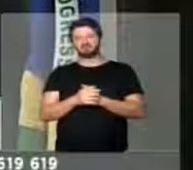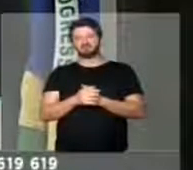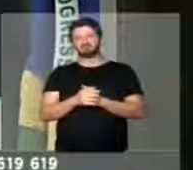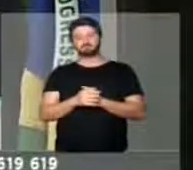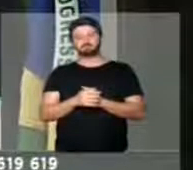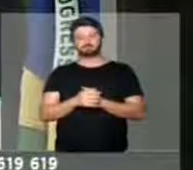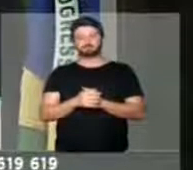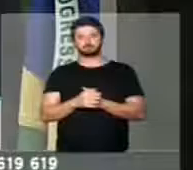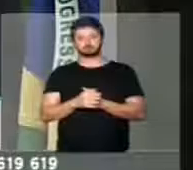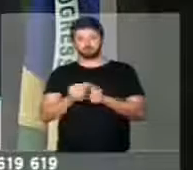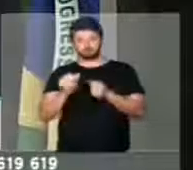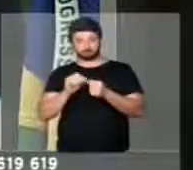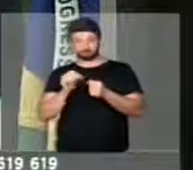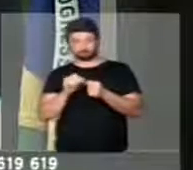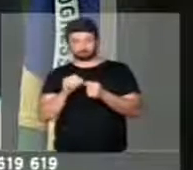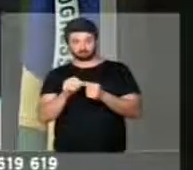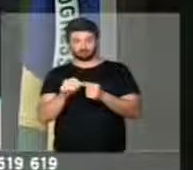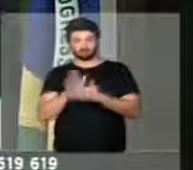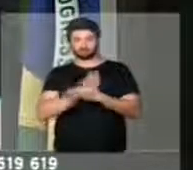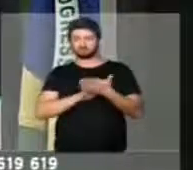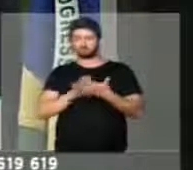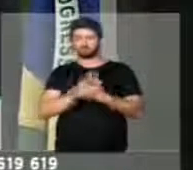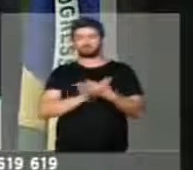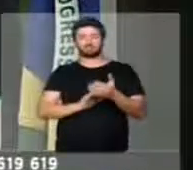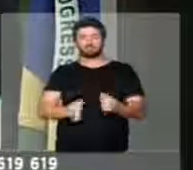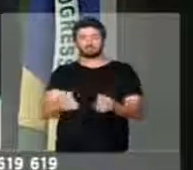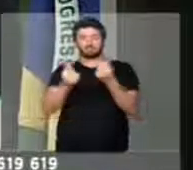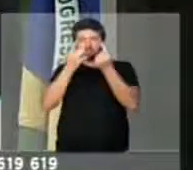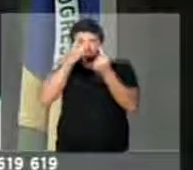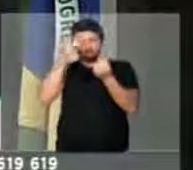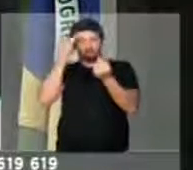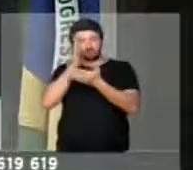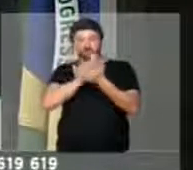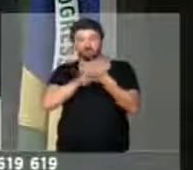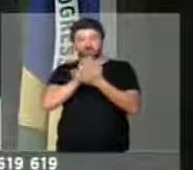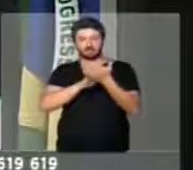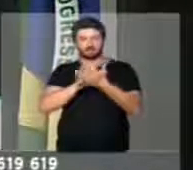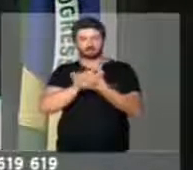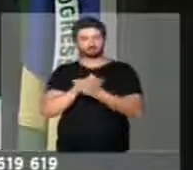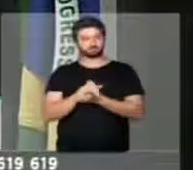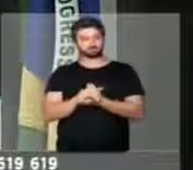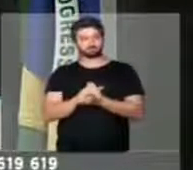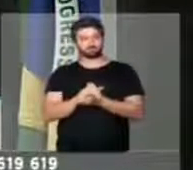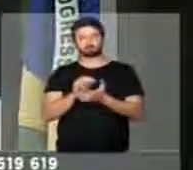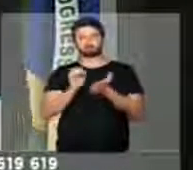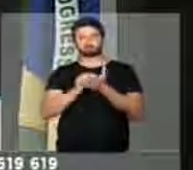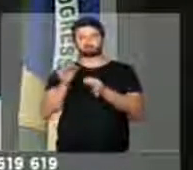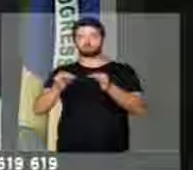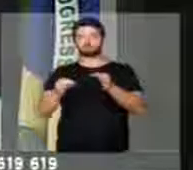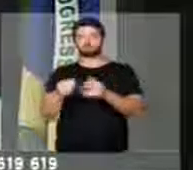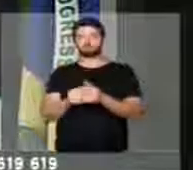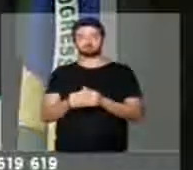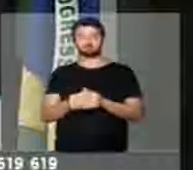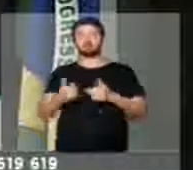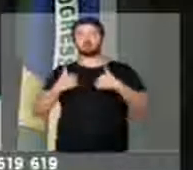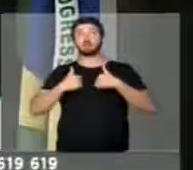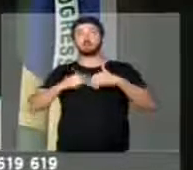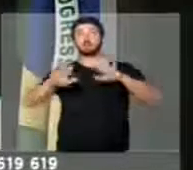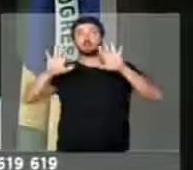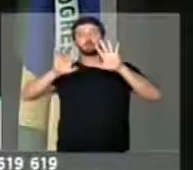que se cometa com qualquer pessoa nenhum tipo de injustiça. Eu, graças a